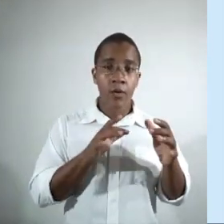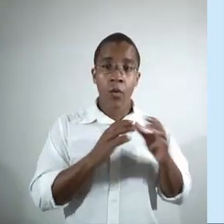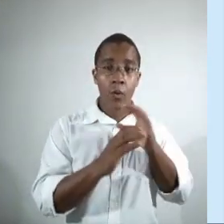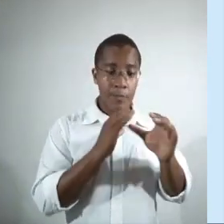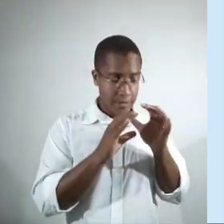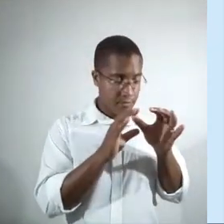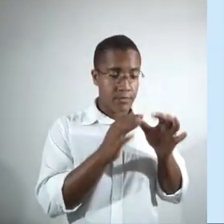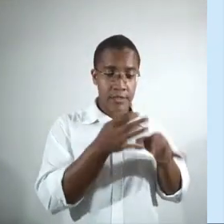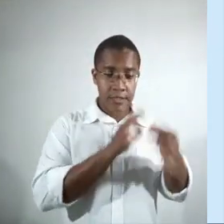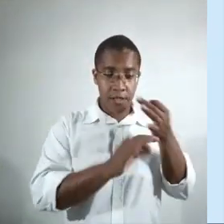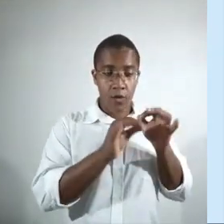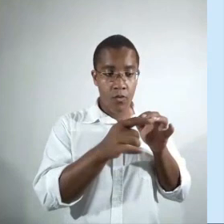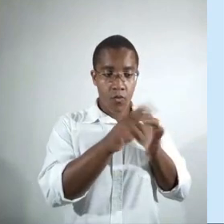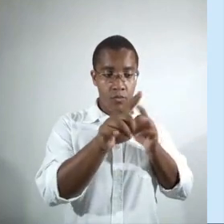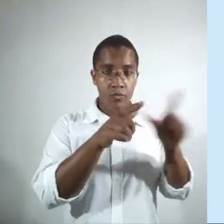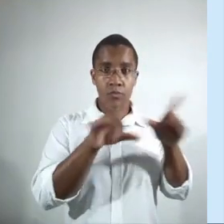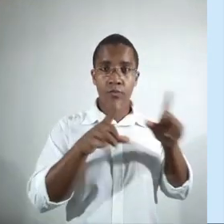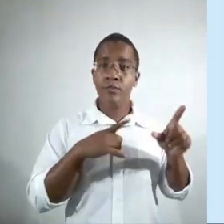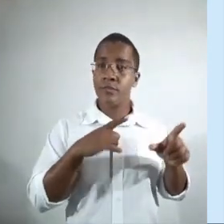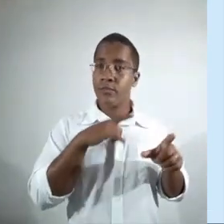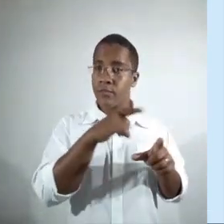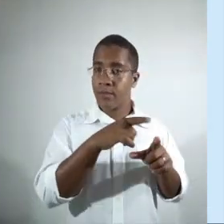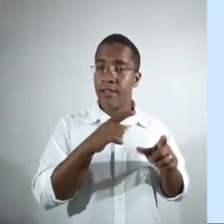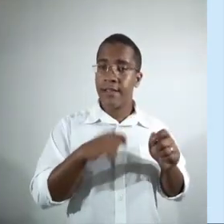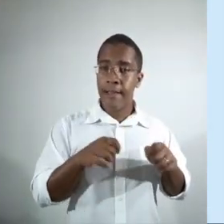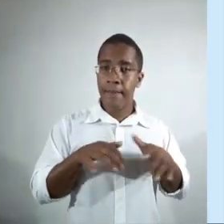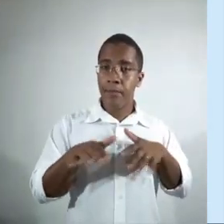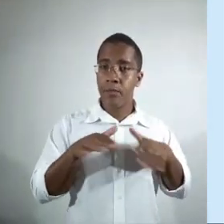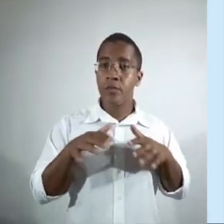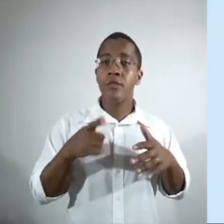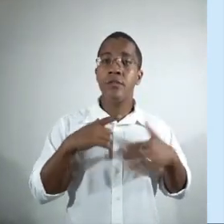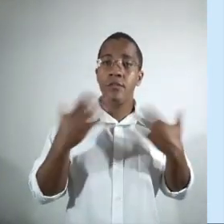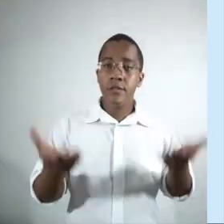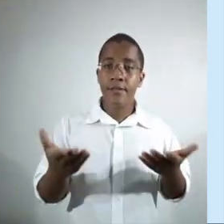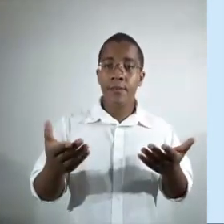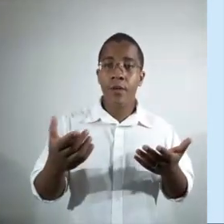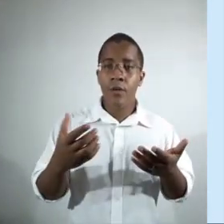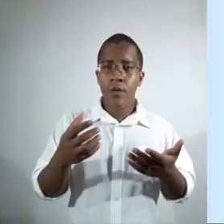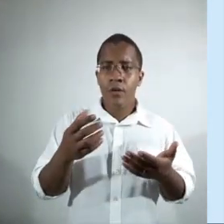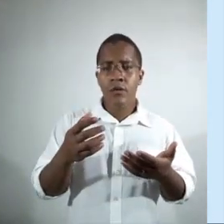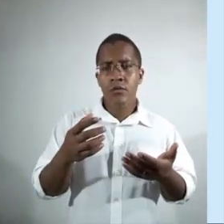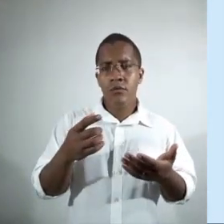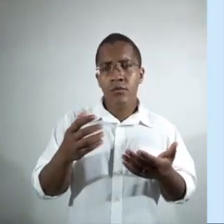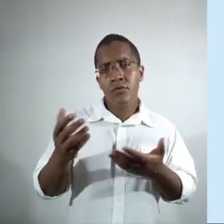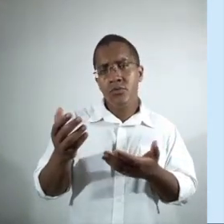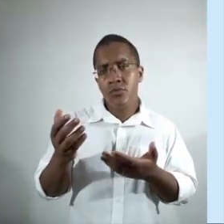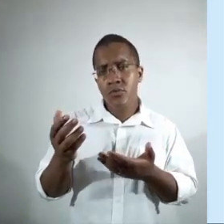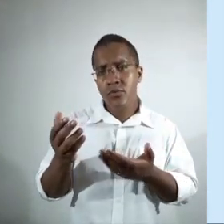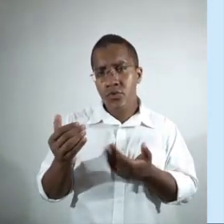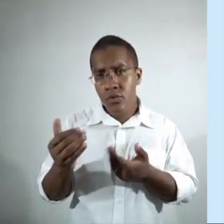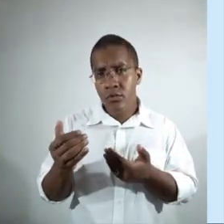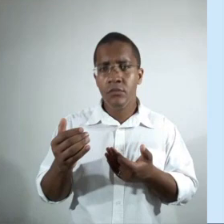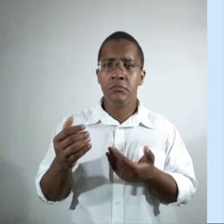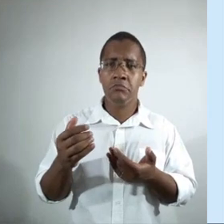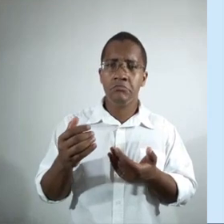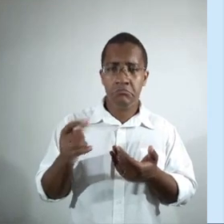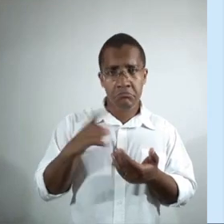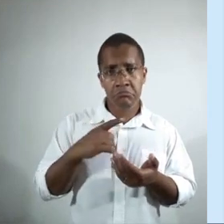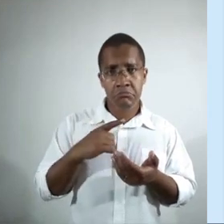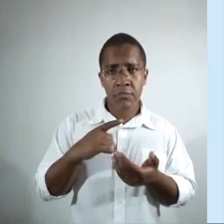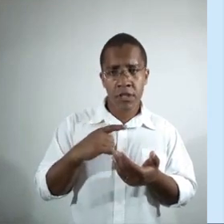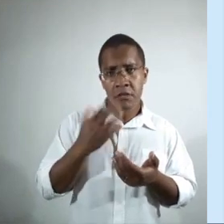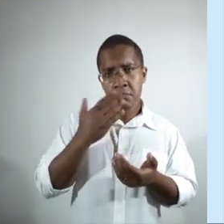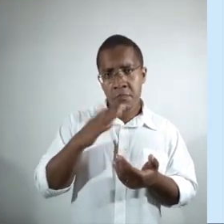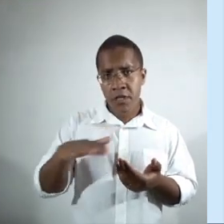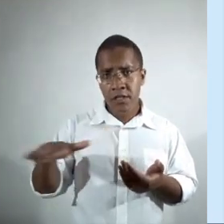vai colocar em movimento, certo? Então, os hormônios, na fase da puberdade, da adolescência